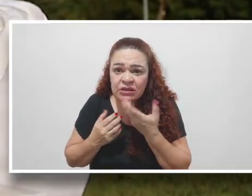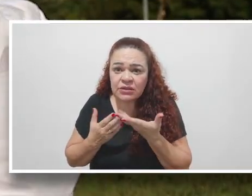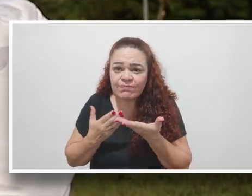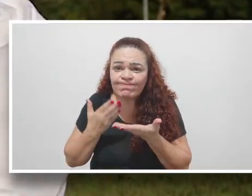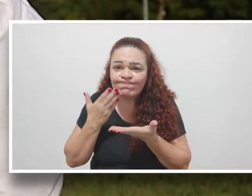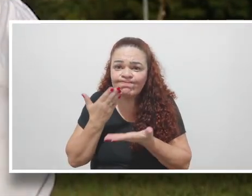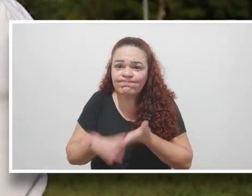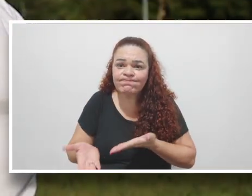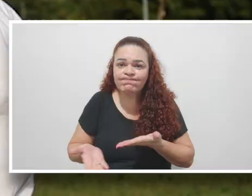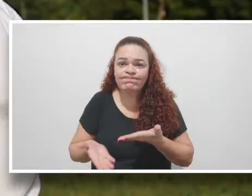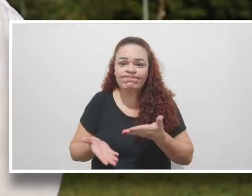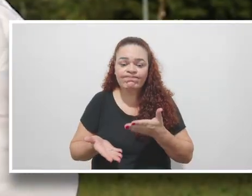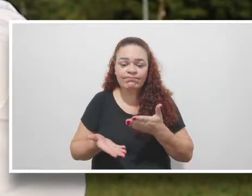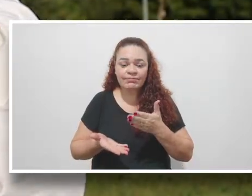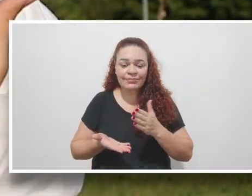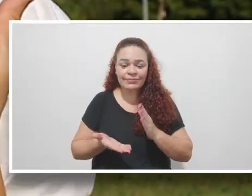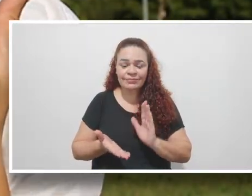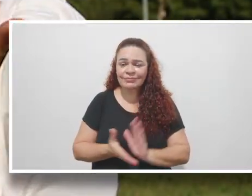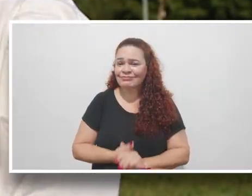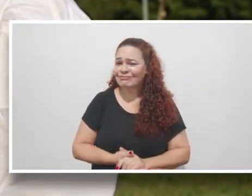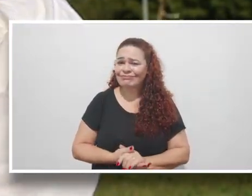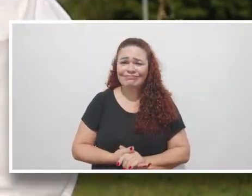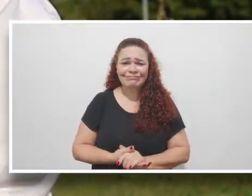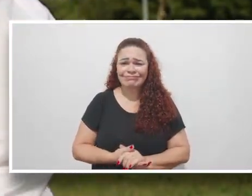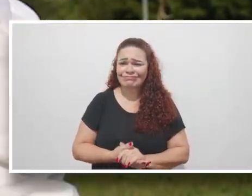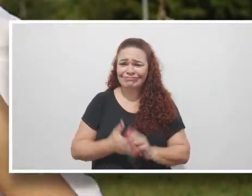Perdeu o dente bem da frente.